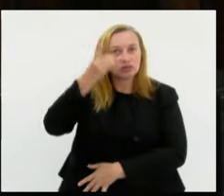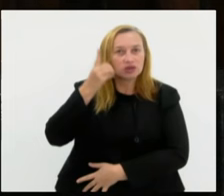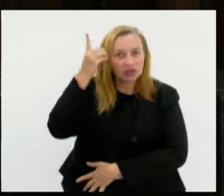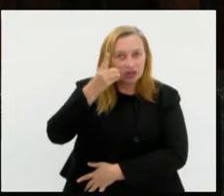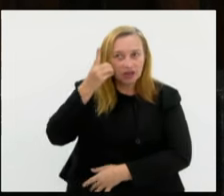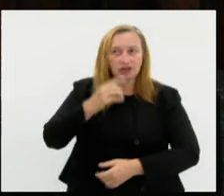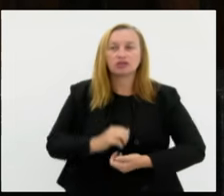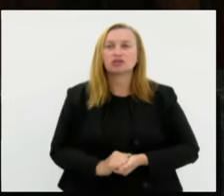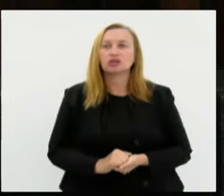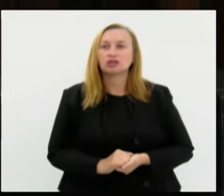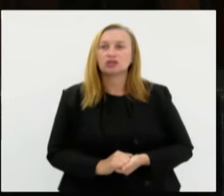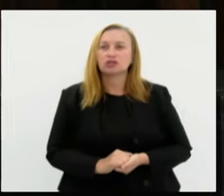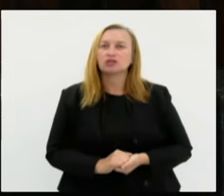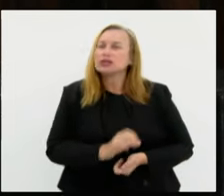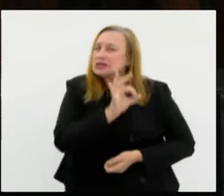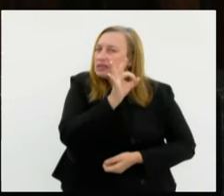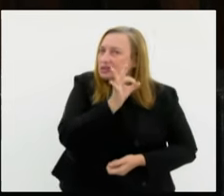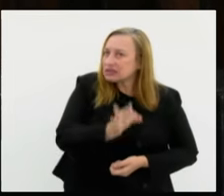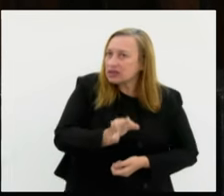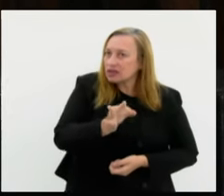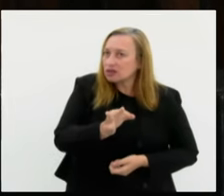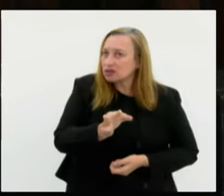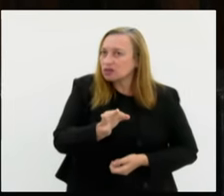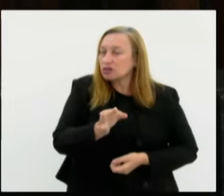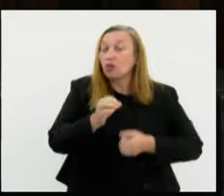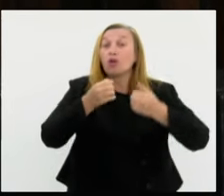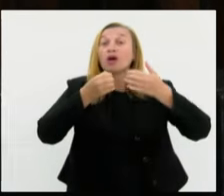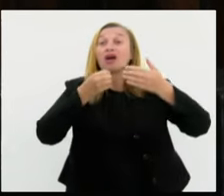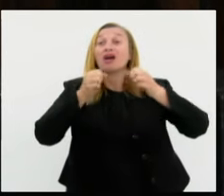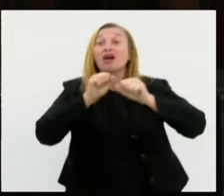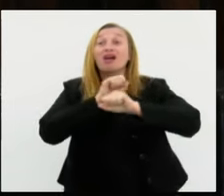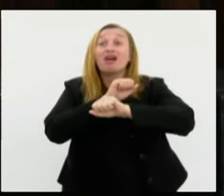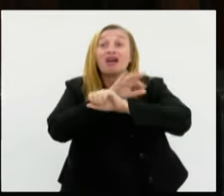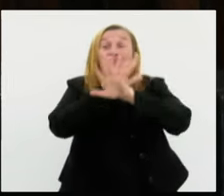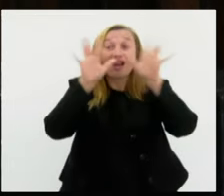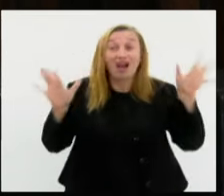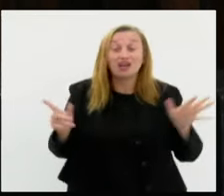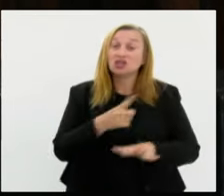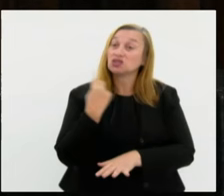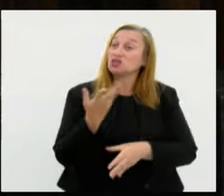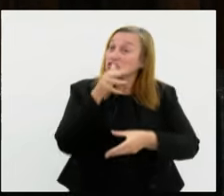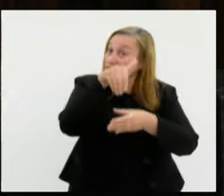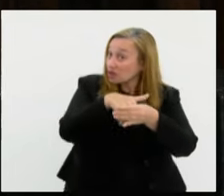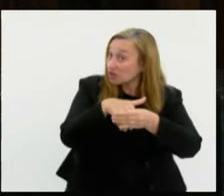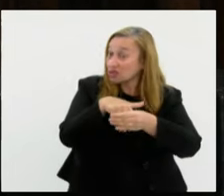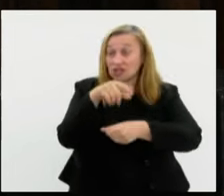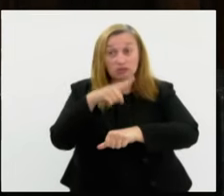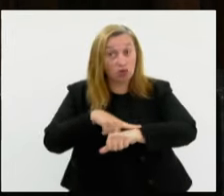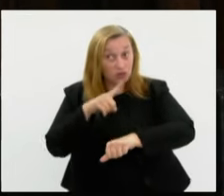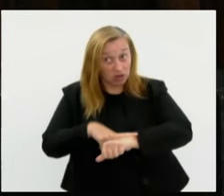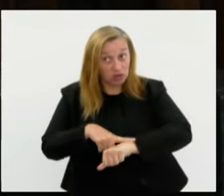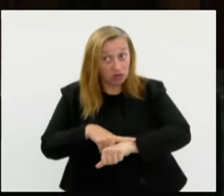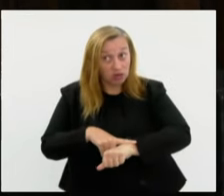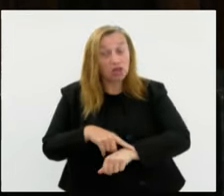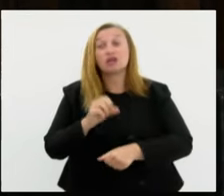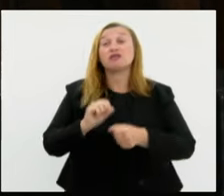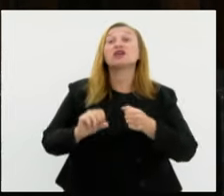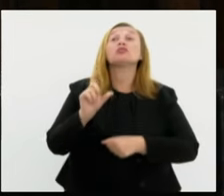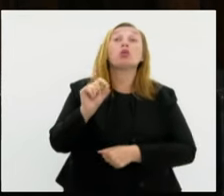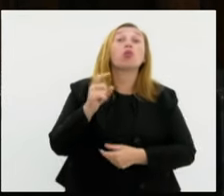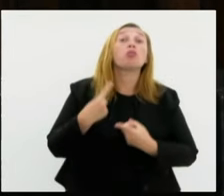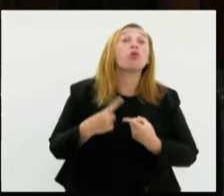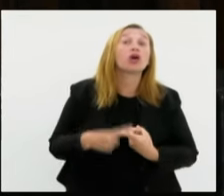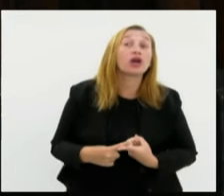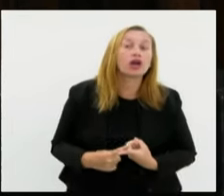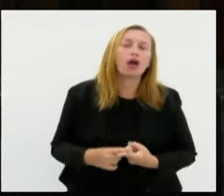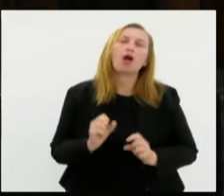fique objetivado, cristalino, que nós estamos votando nesse momento, e faço isso porque pode